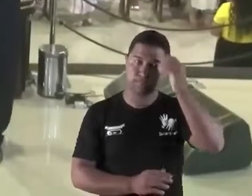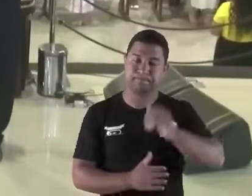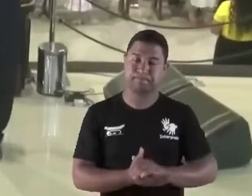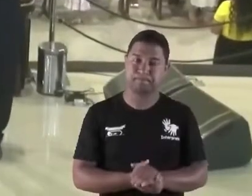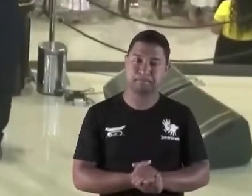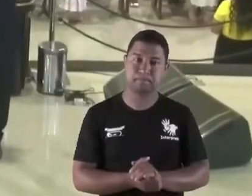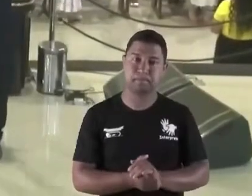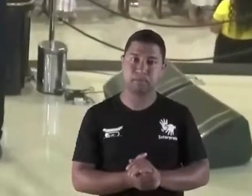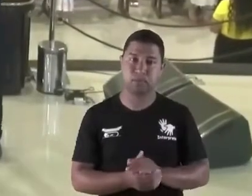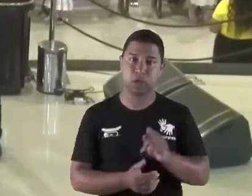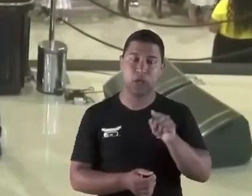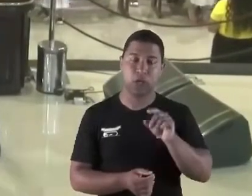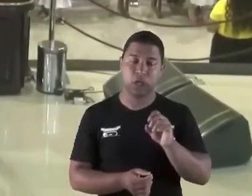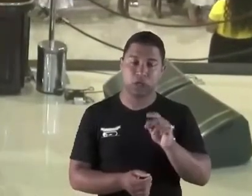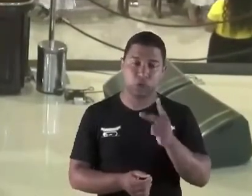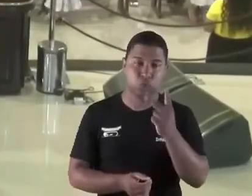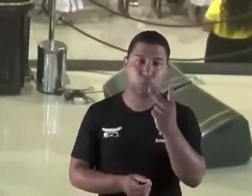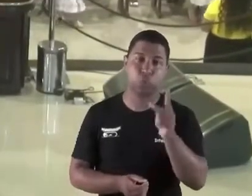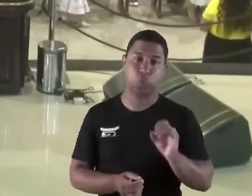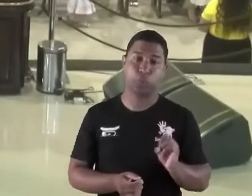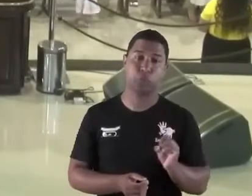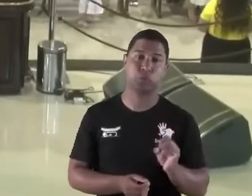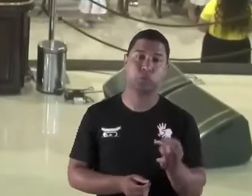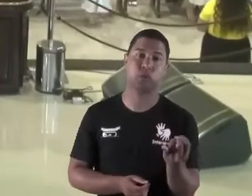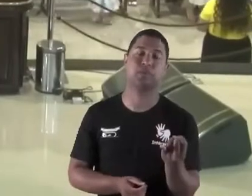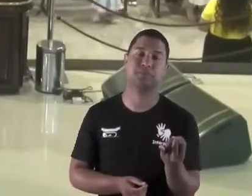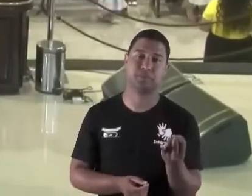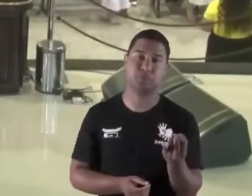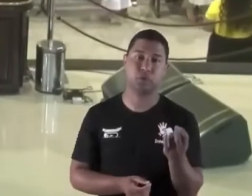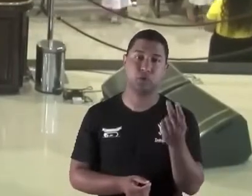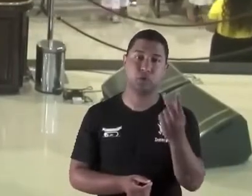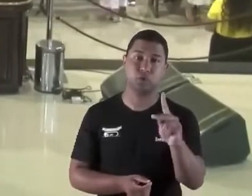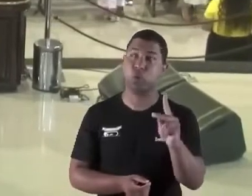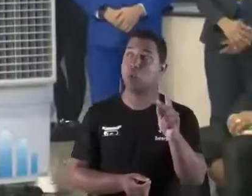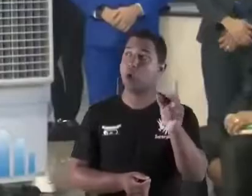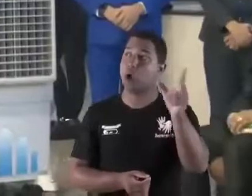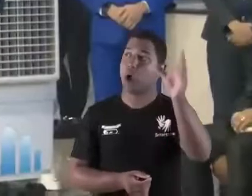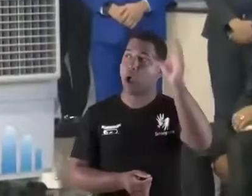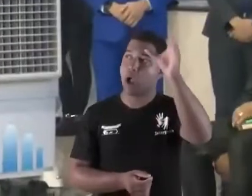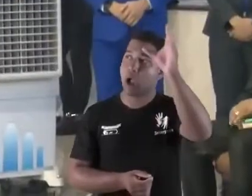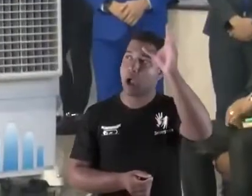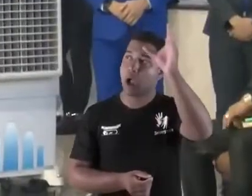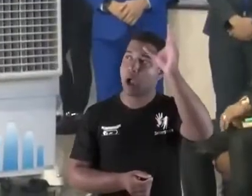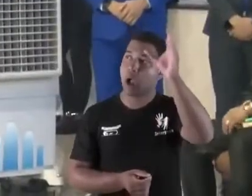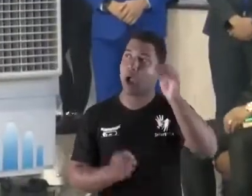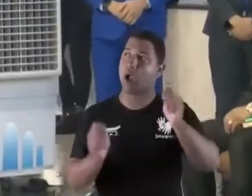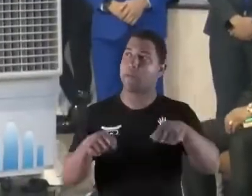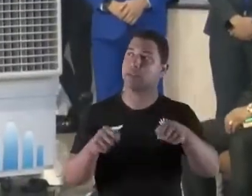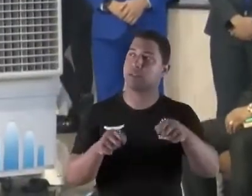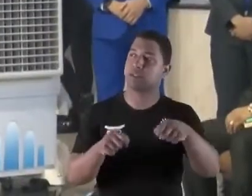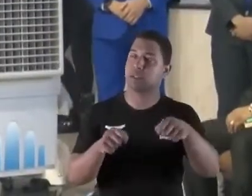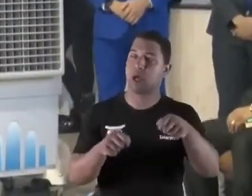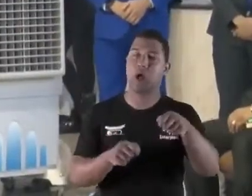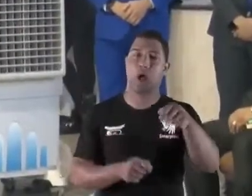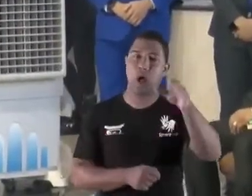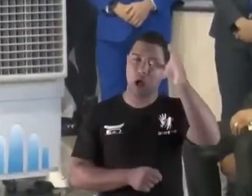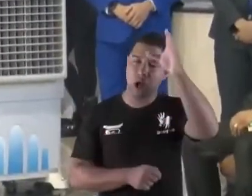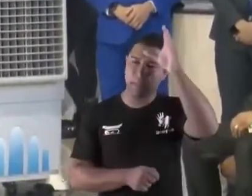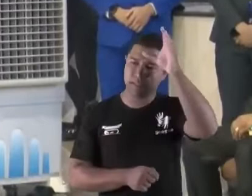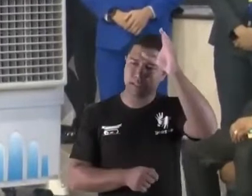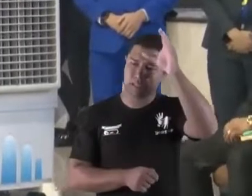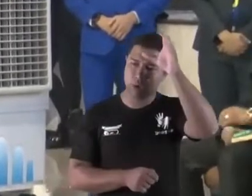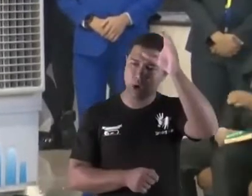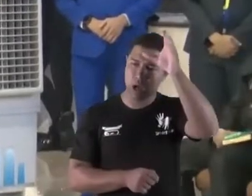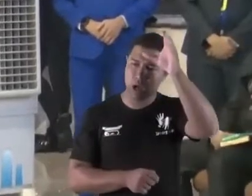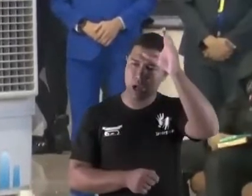é tua oportunidade, é tua capacidade. Deus não te deu talento